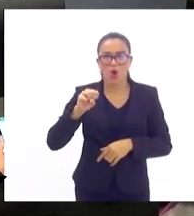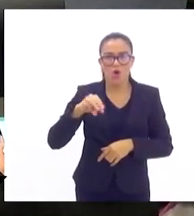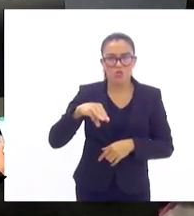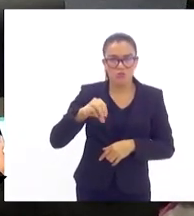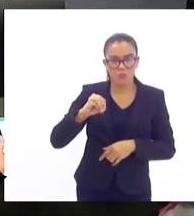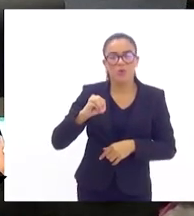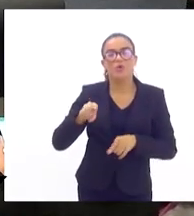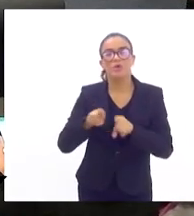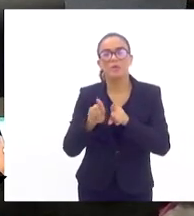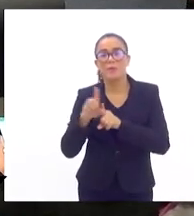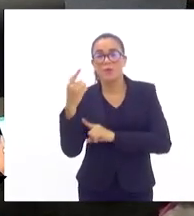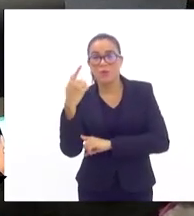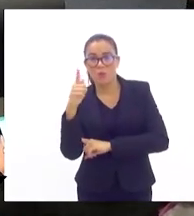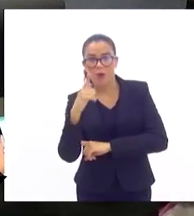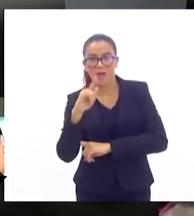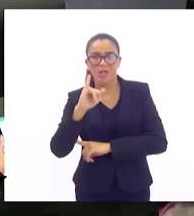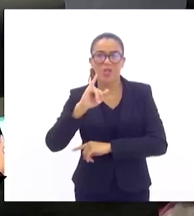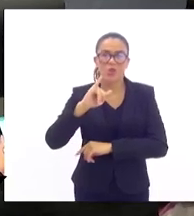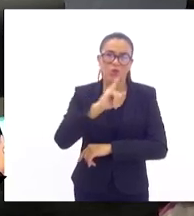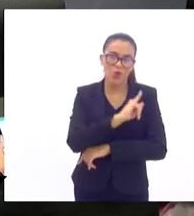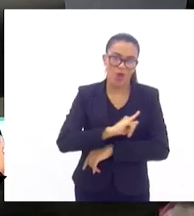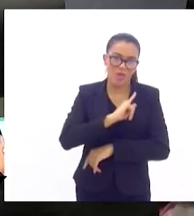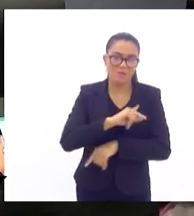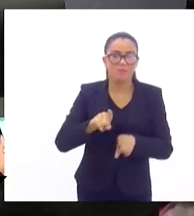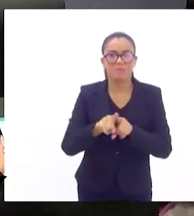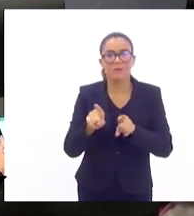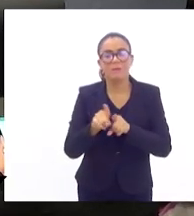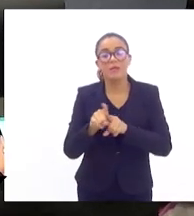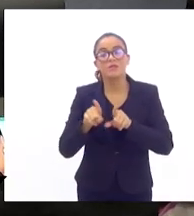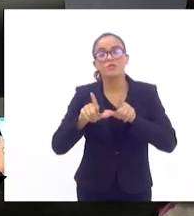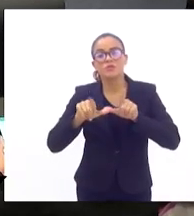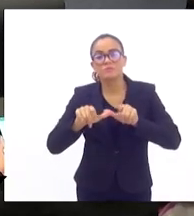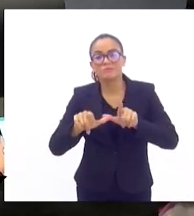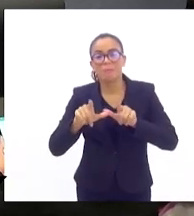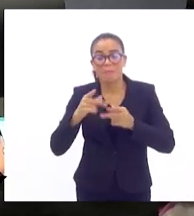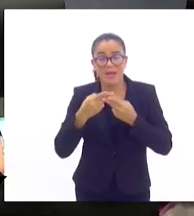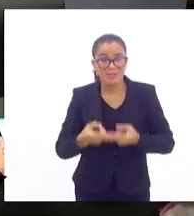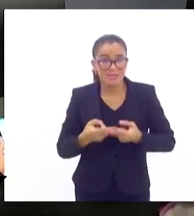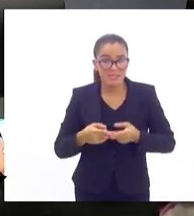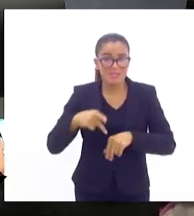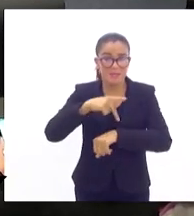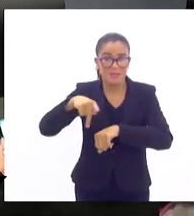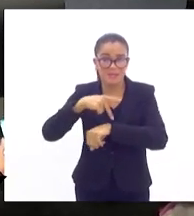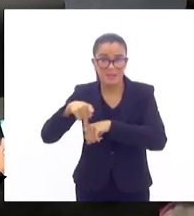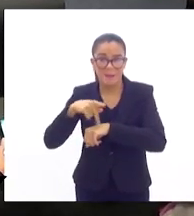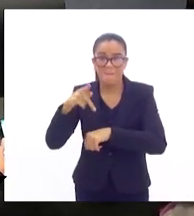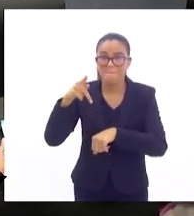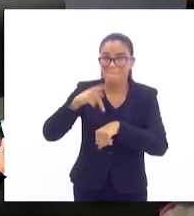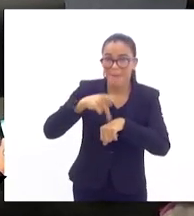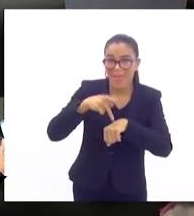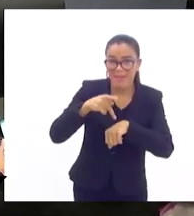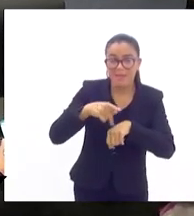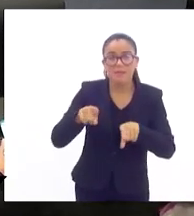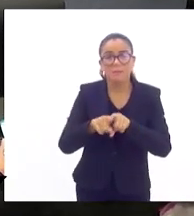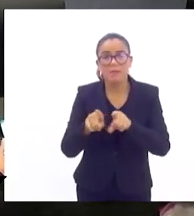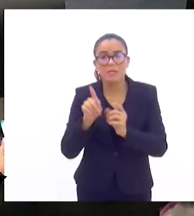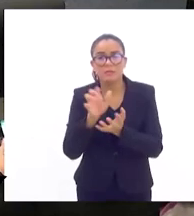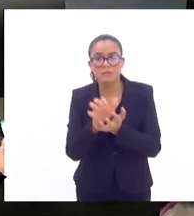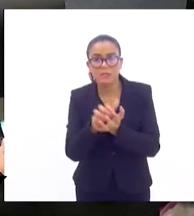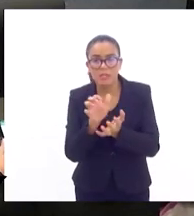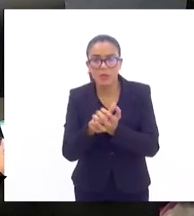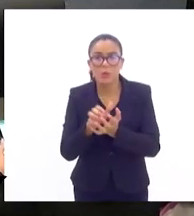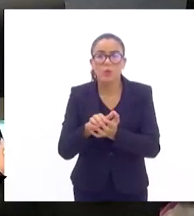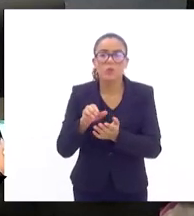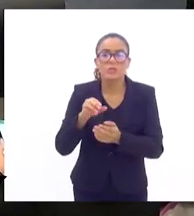Gericinó, Guaratiba, Inhuaíba, Jardim Suacap, Magalhães Baixo, Paciência, Padre Miguel, Pedra de Guaratiba, Realengo, Santa Cruz, Santino,